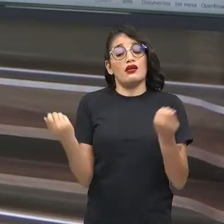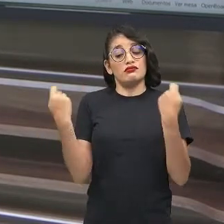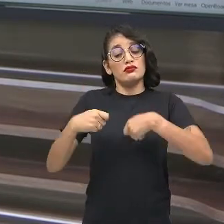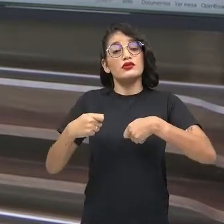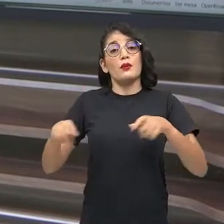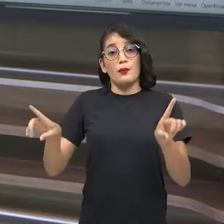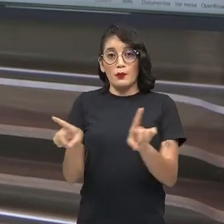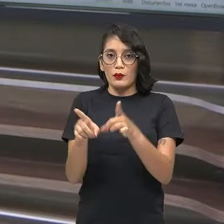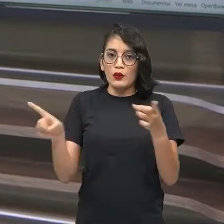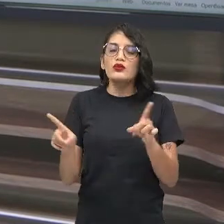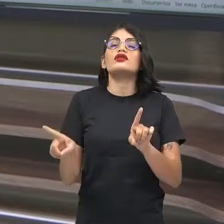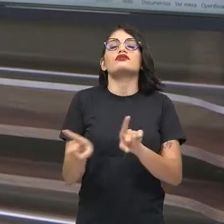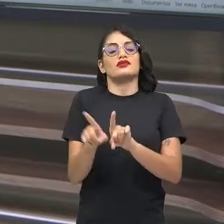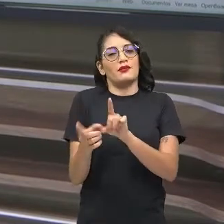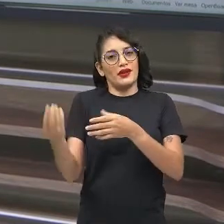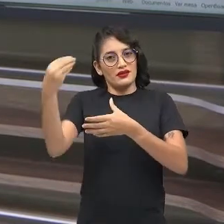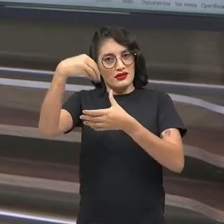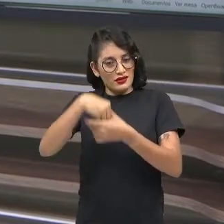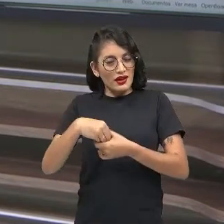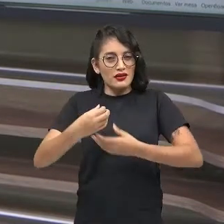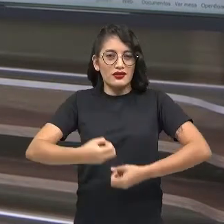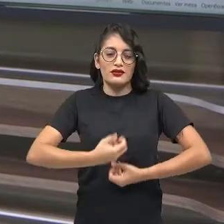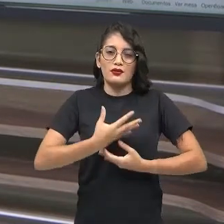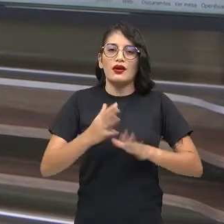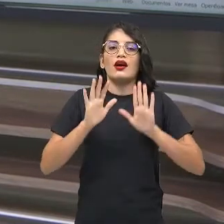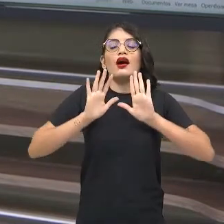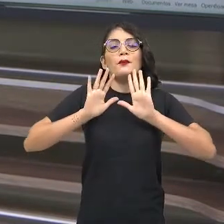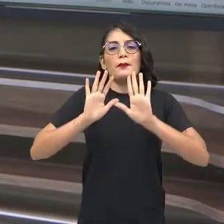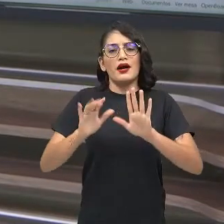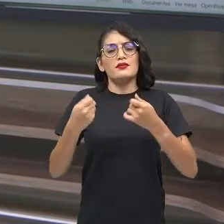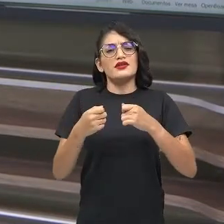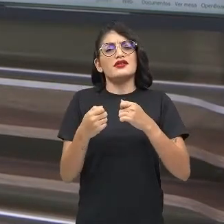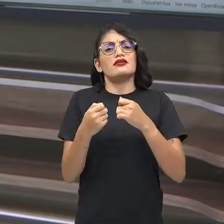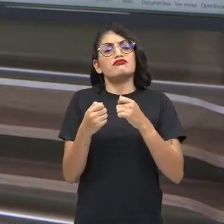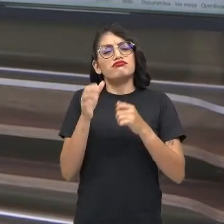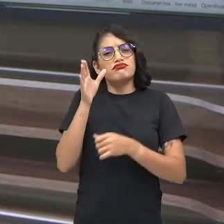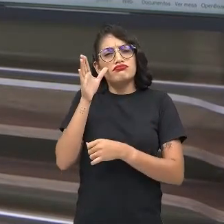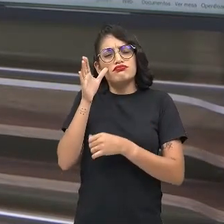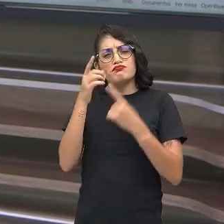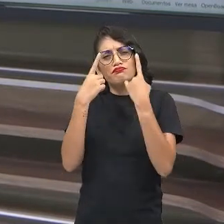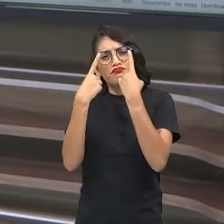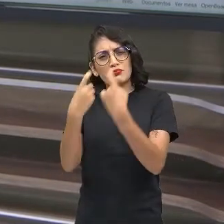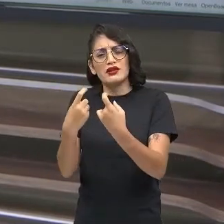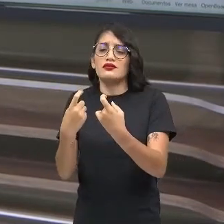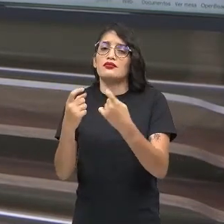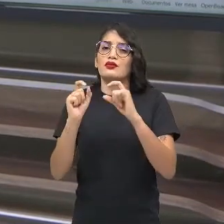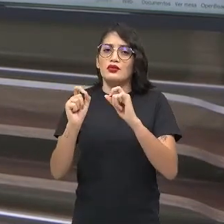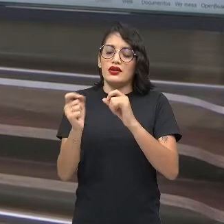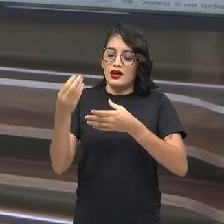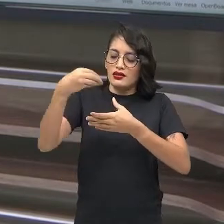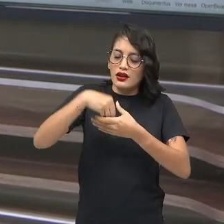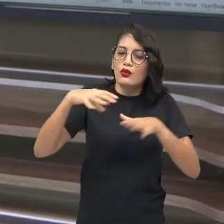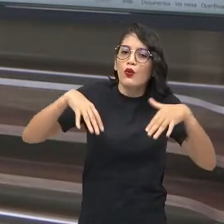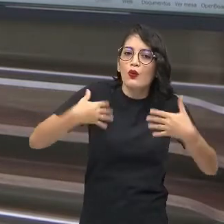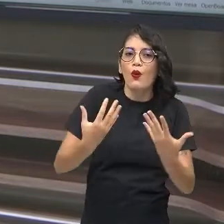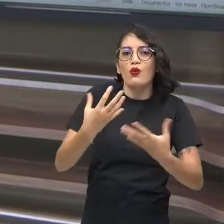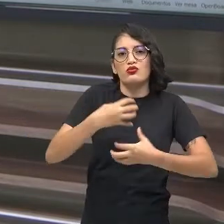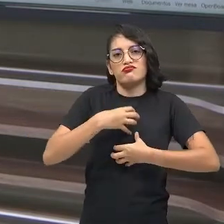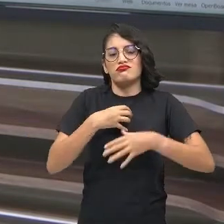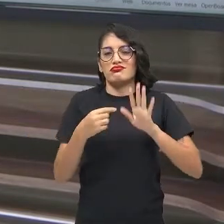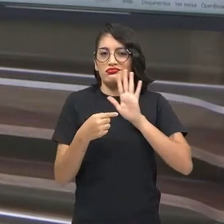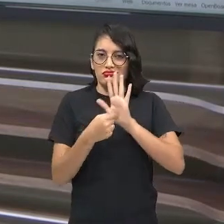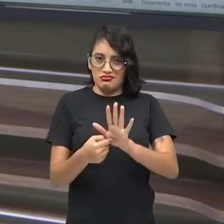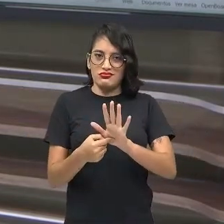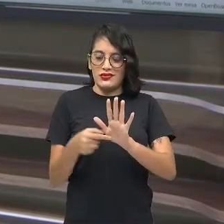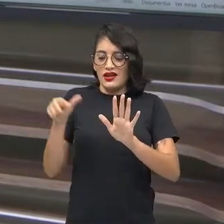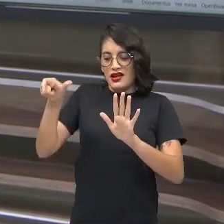musicalidade, sim, está presente ali no poema, mas nós temos que observar muito o que está presente, qual é o sentimento, como